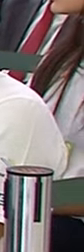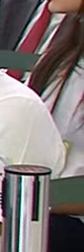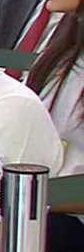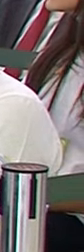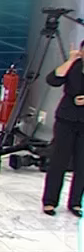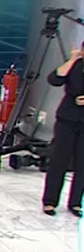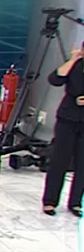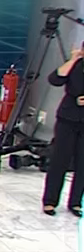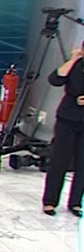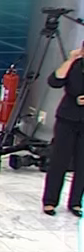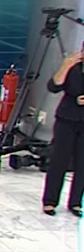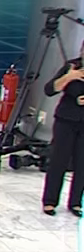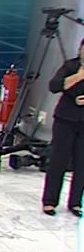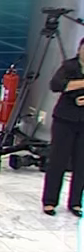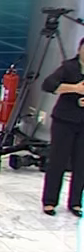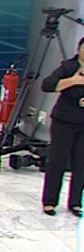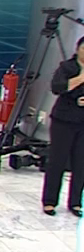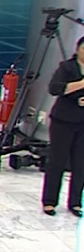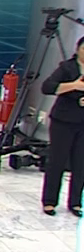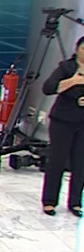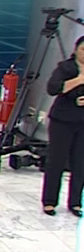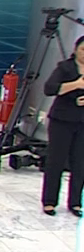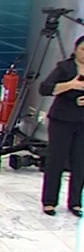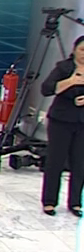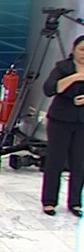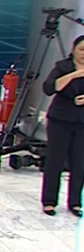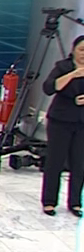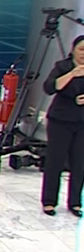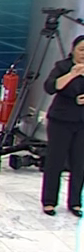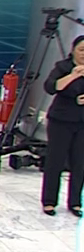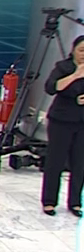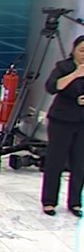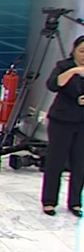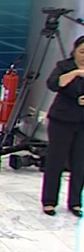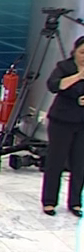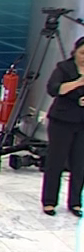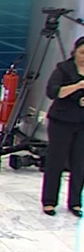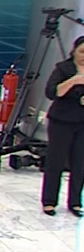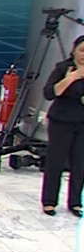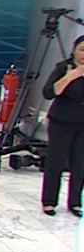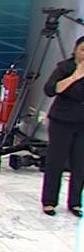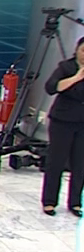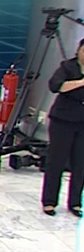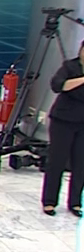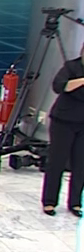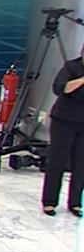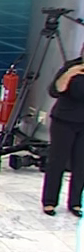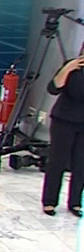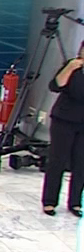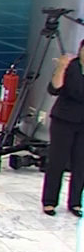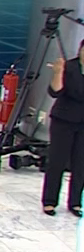Rousseff, é com satisfação que a CNI saúda todos nesse dia em